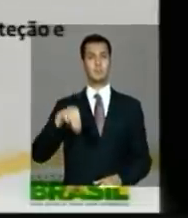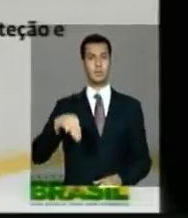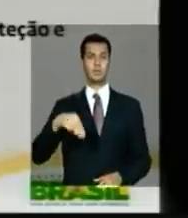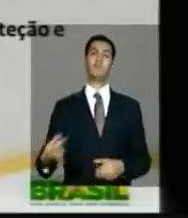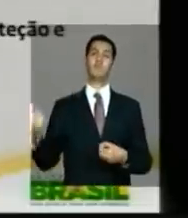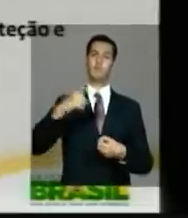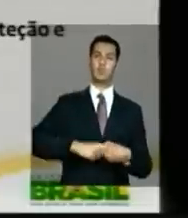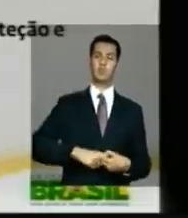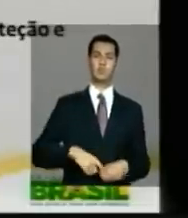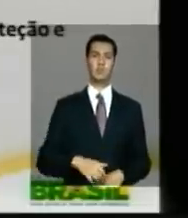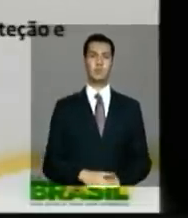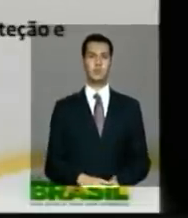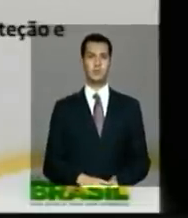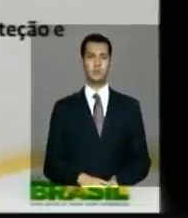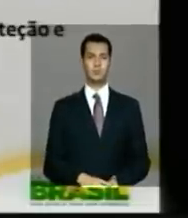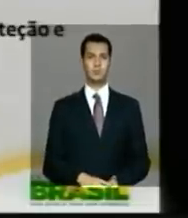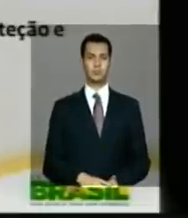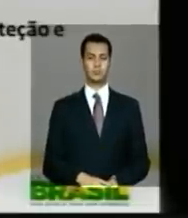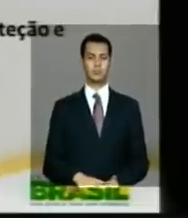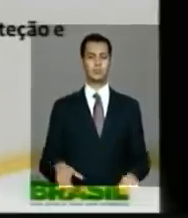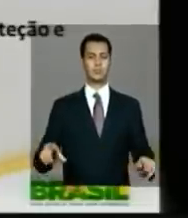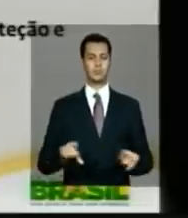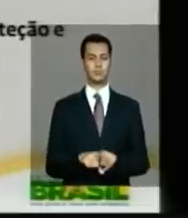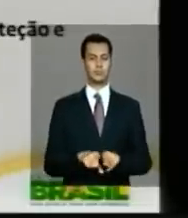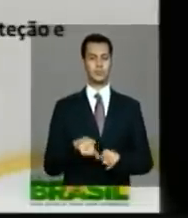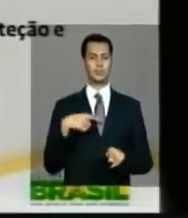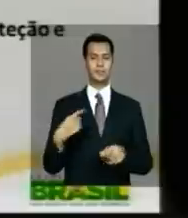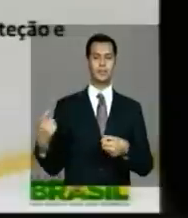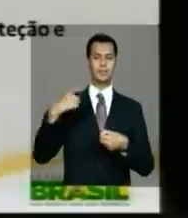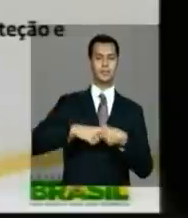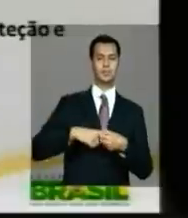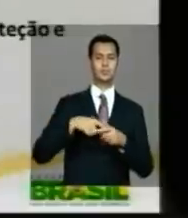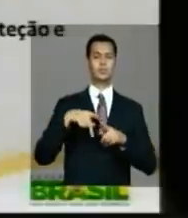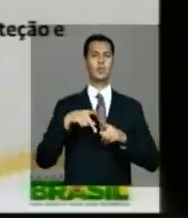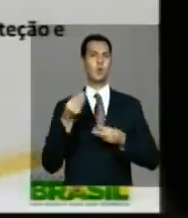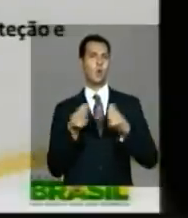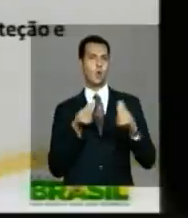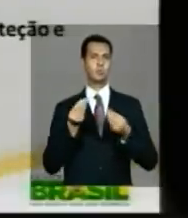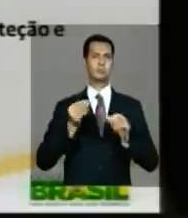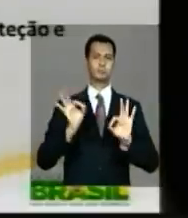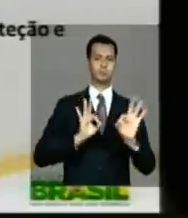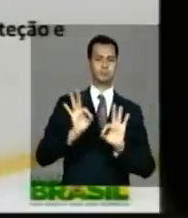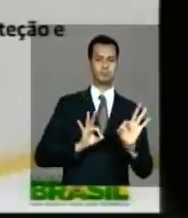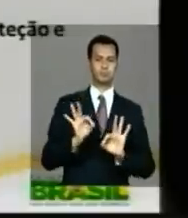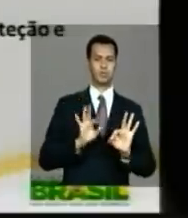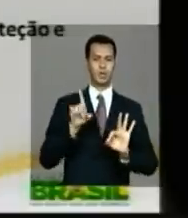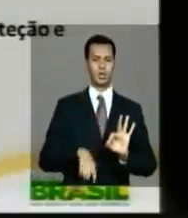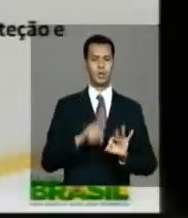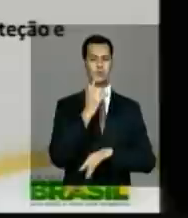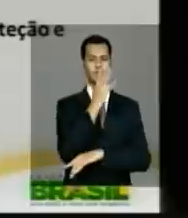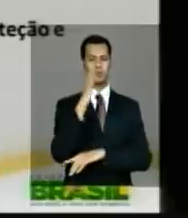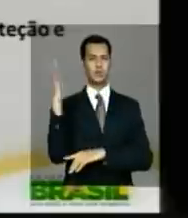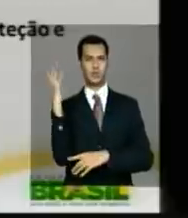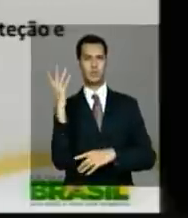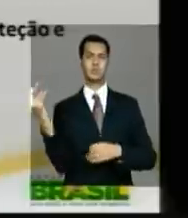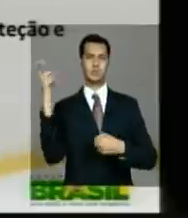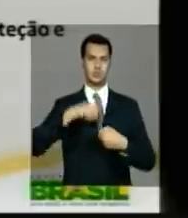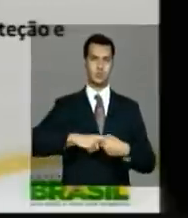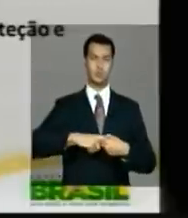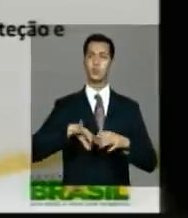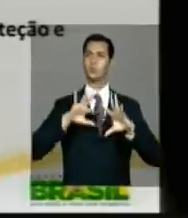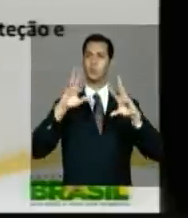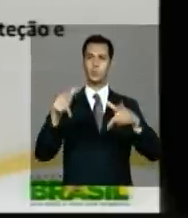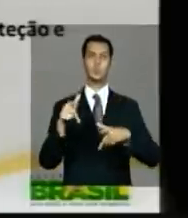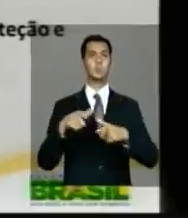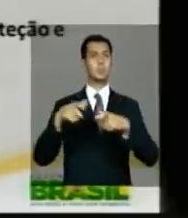mecanismos voltados à proteção e a restauração das florestas todos os mecanismos pros grandes proprietários pros médios e pros pequenos que todos